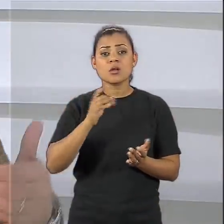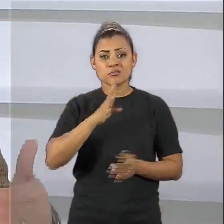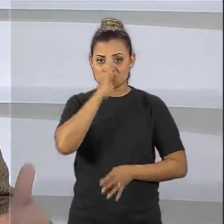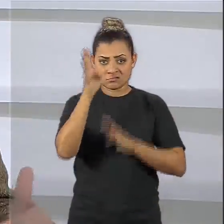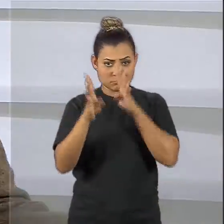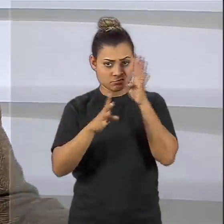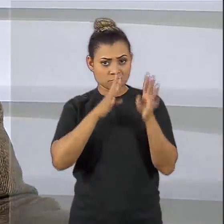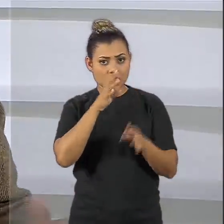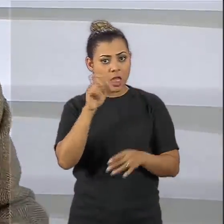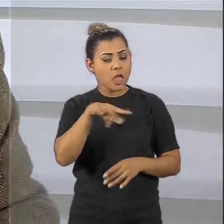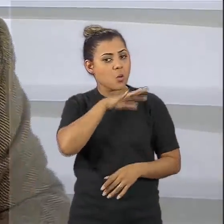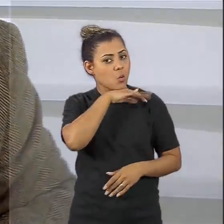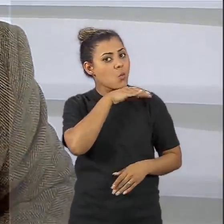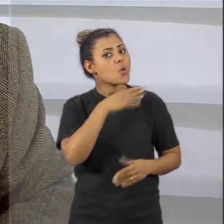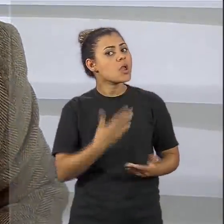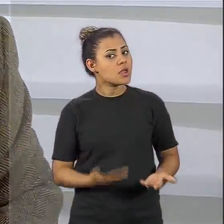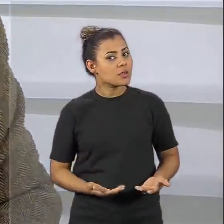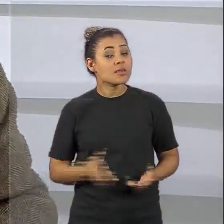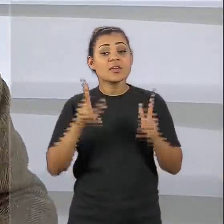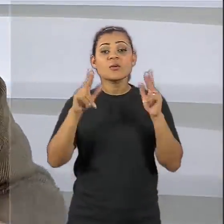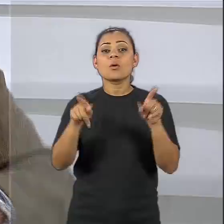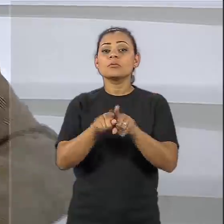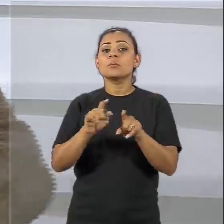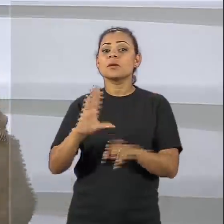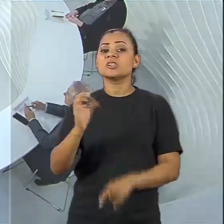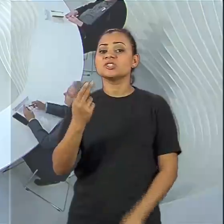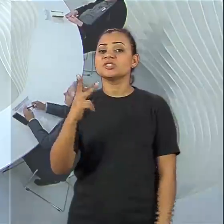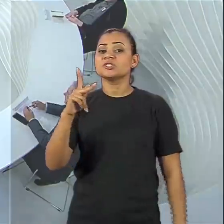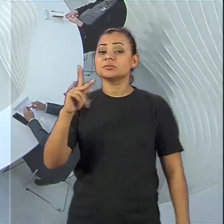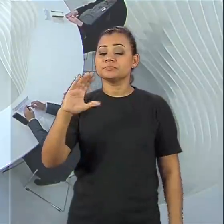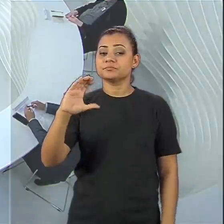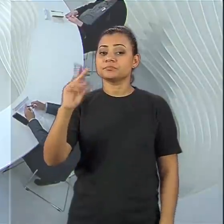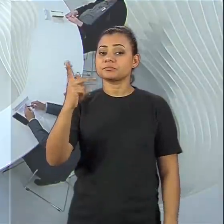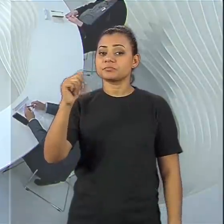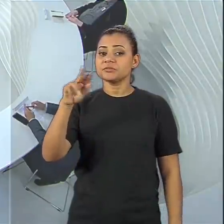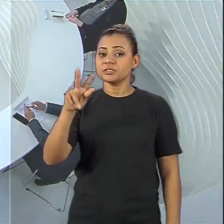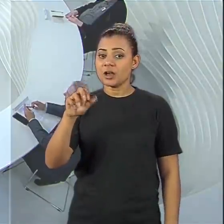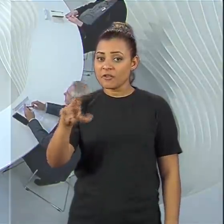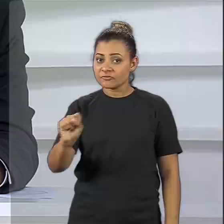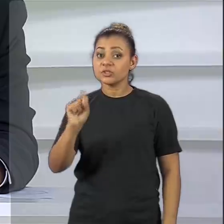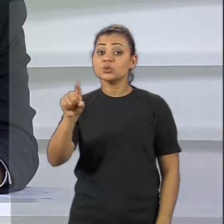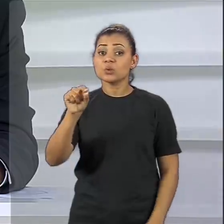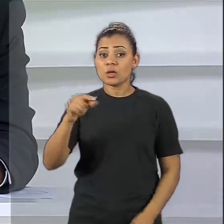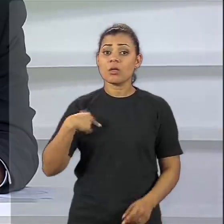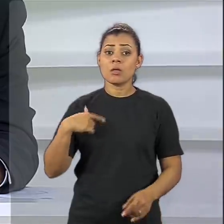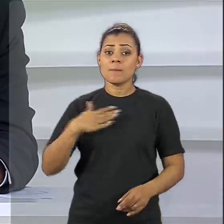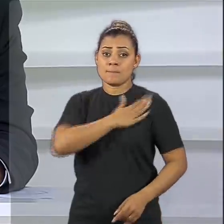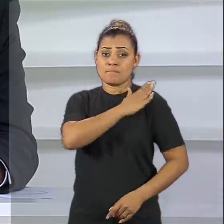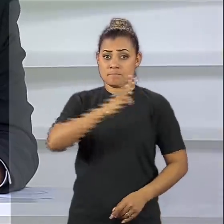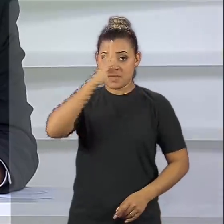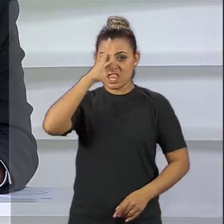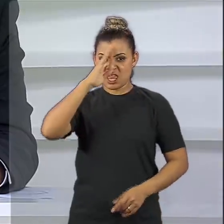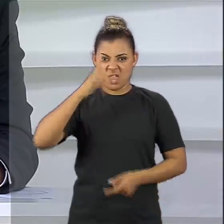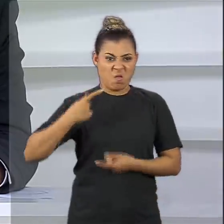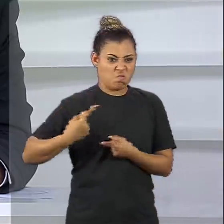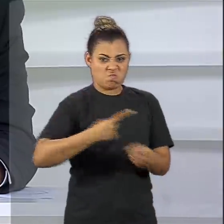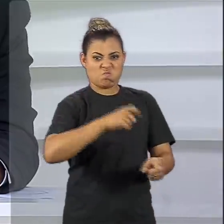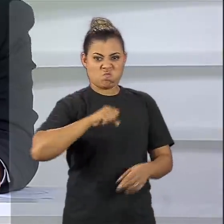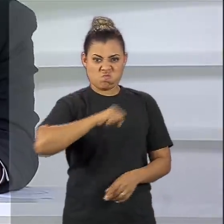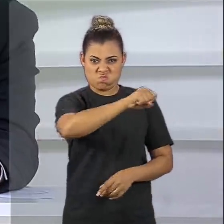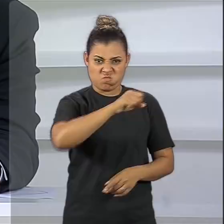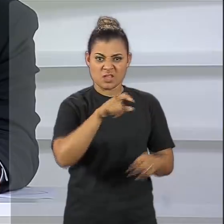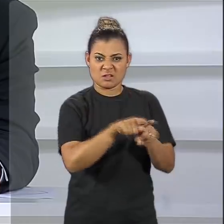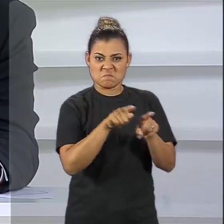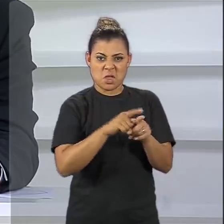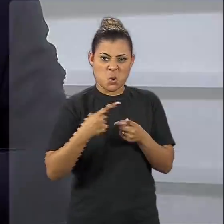ameaça à própria hierarquia. Como era o Chávez, que entrou na política tentando dar um golpe militar. Que prega a disciplina para os outros, né?